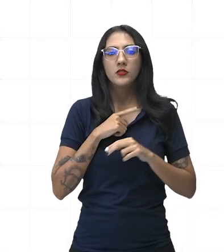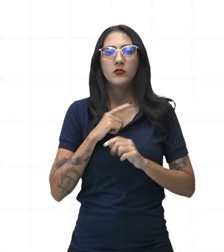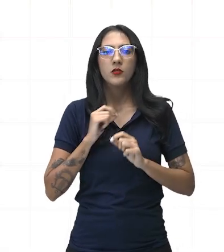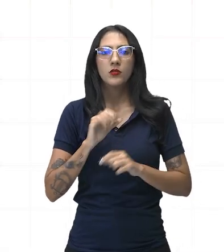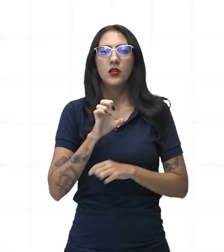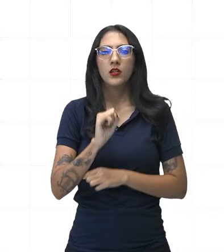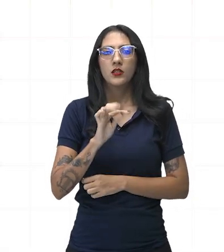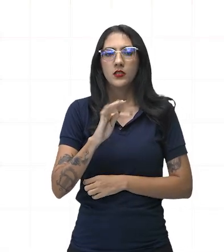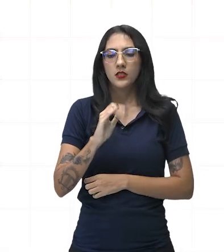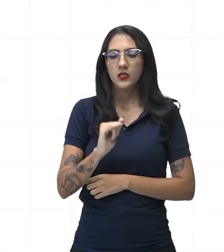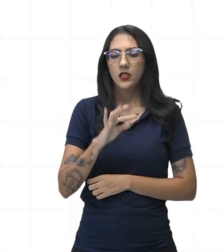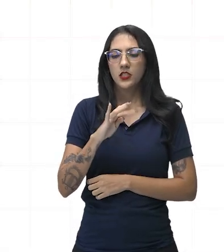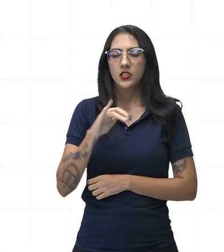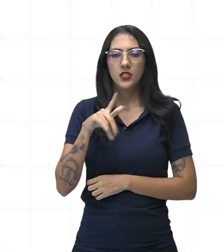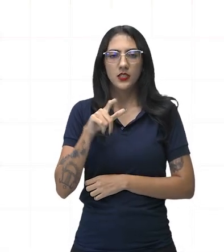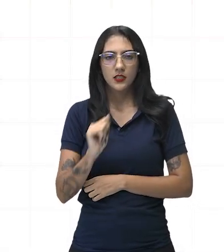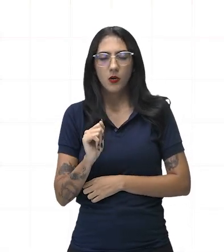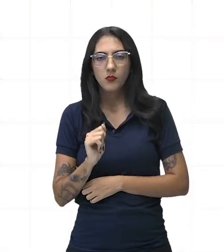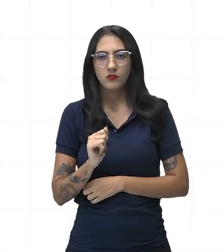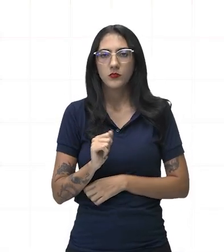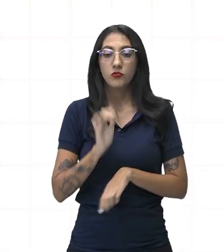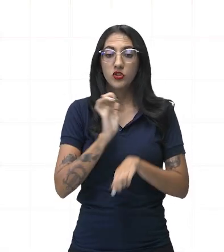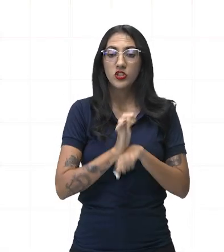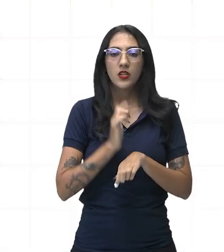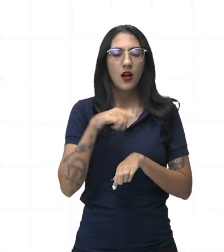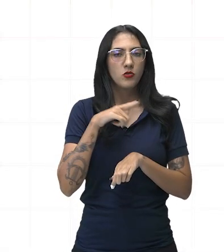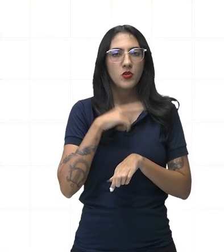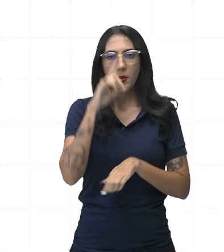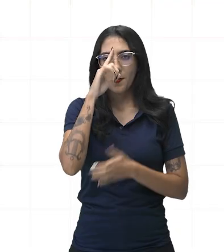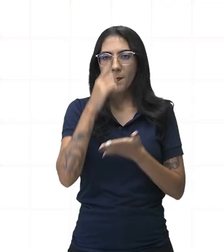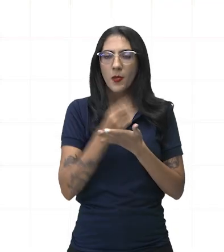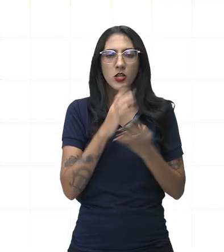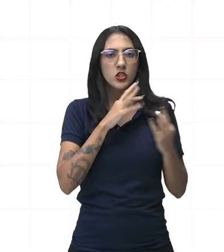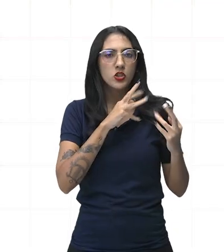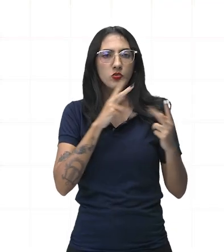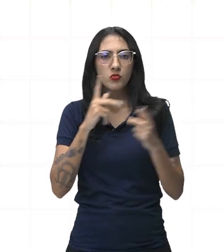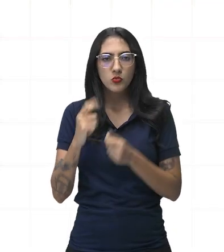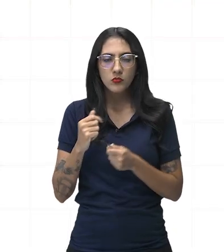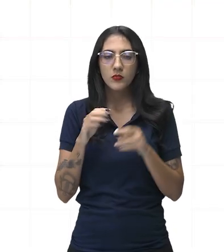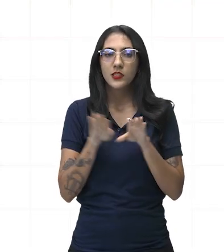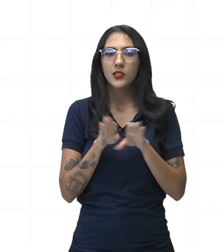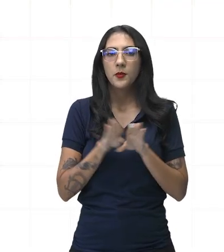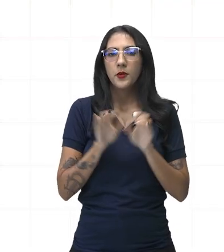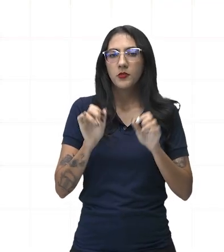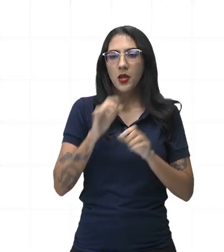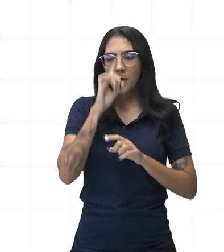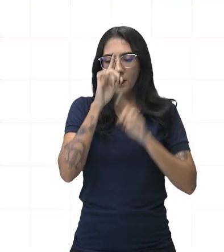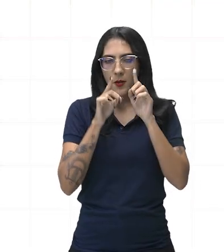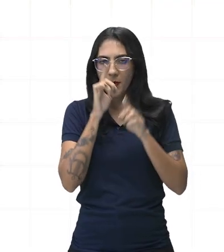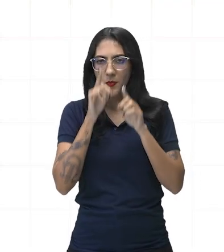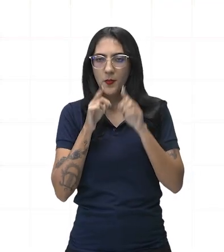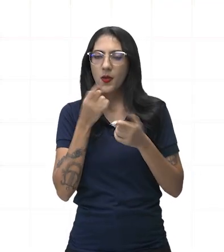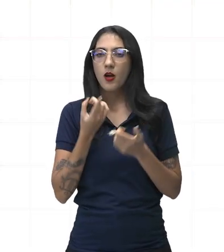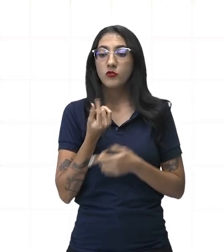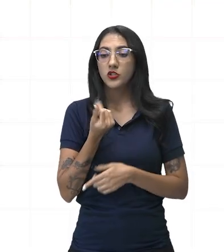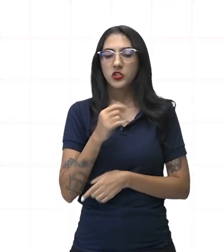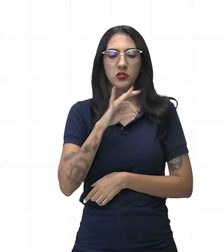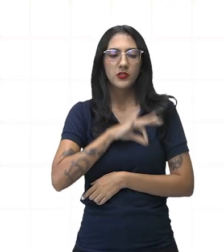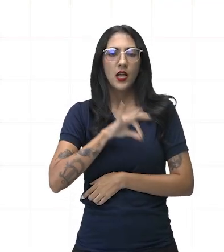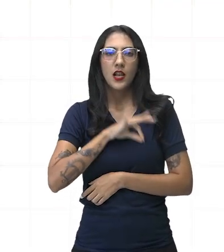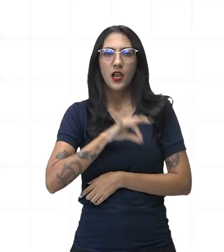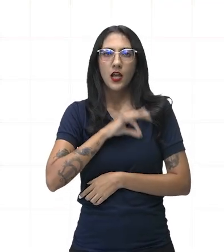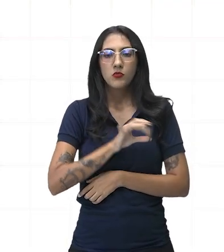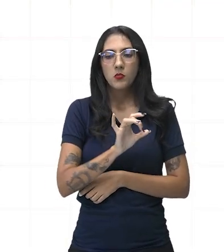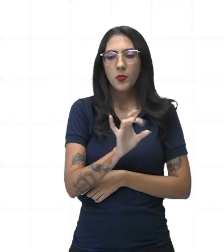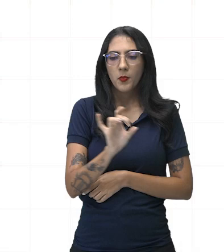denominação de estatização, que também acaba determinando os salários das pessoas que estão trabalhando em um